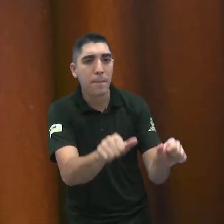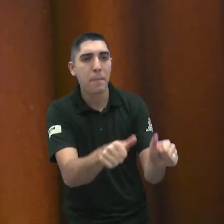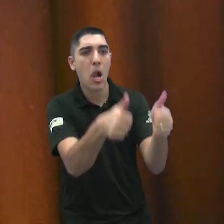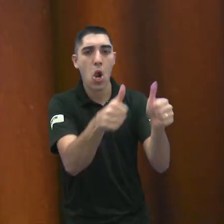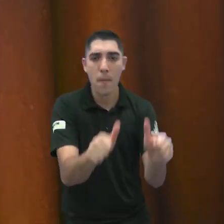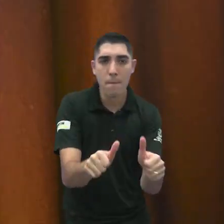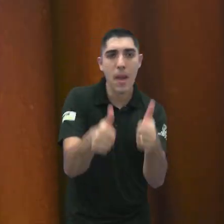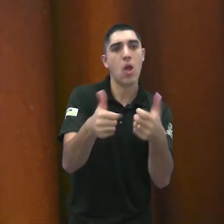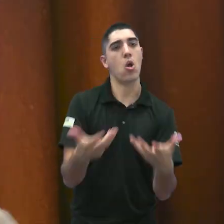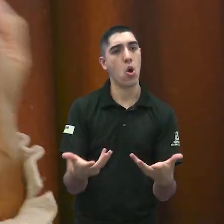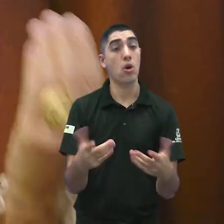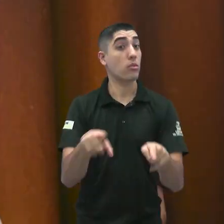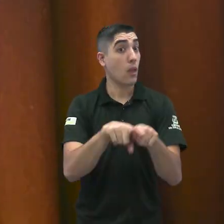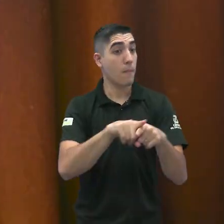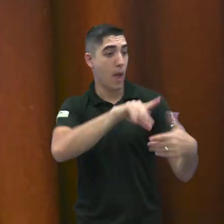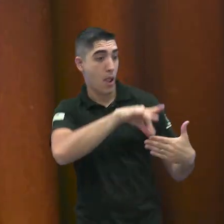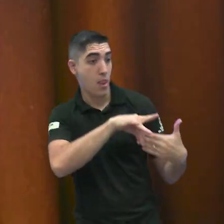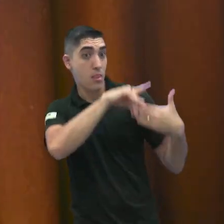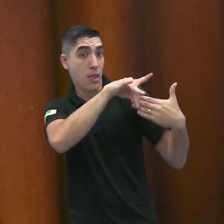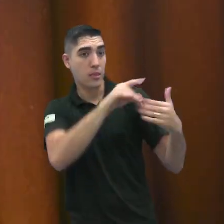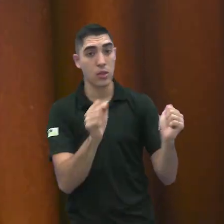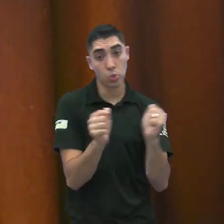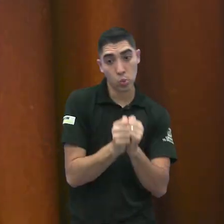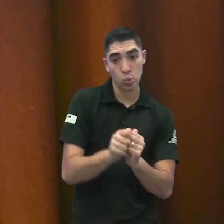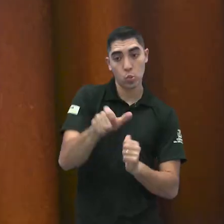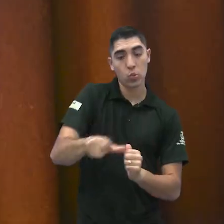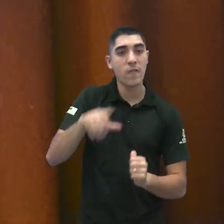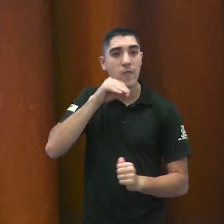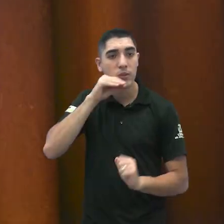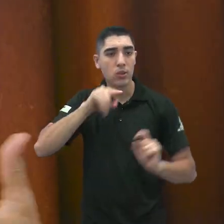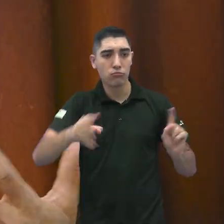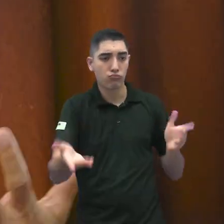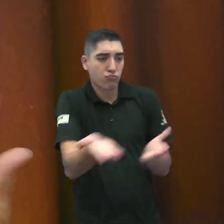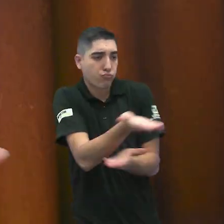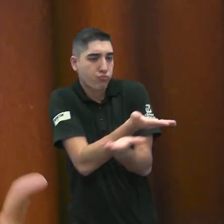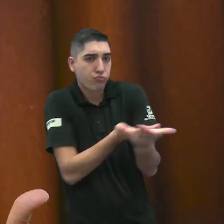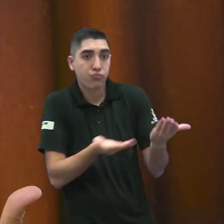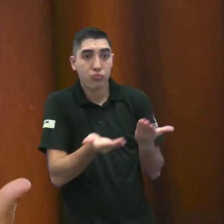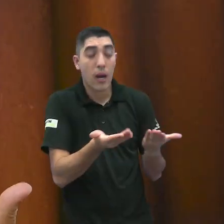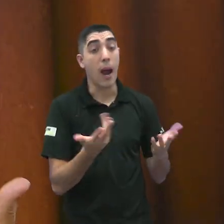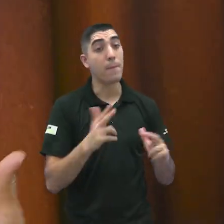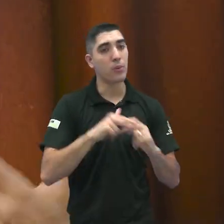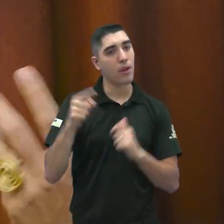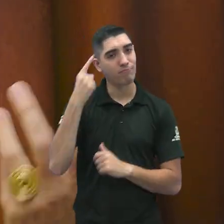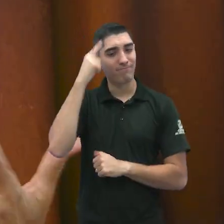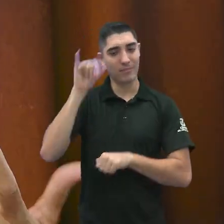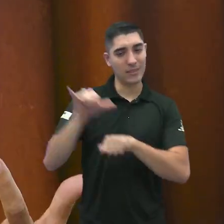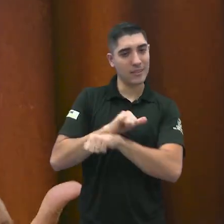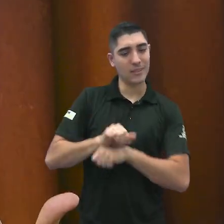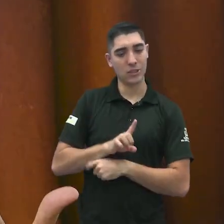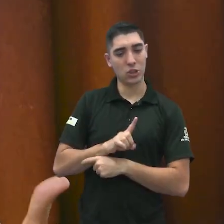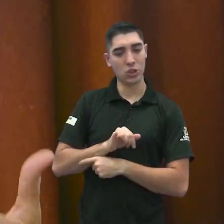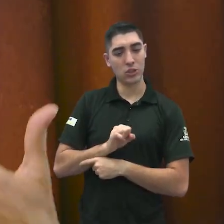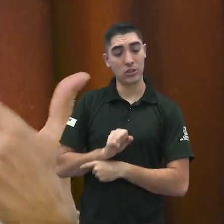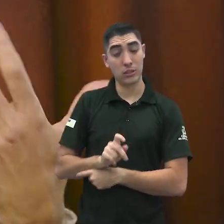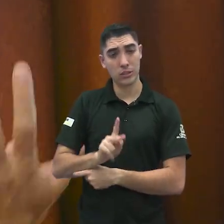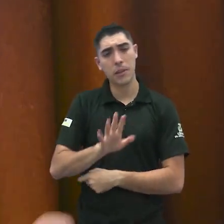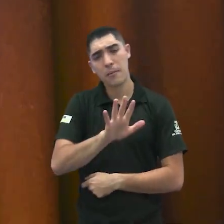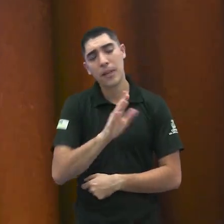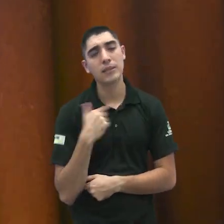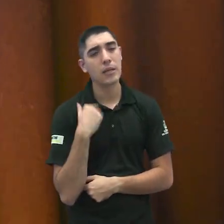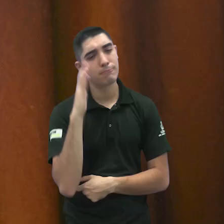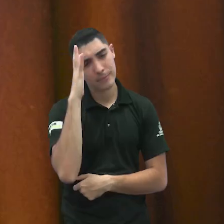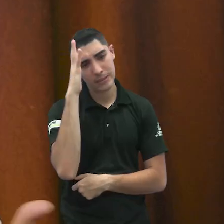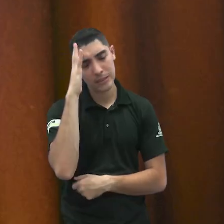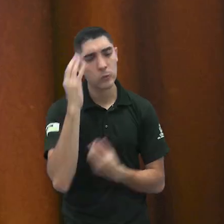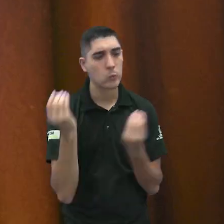relações interpessoais, na relação de liderança com os colaboradores. Então, o que eu posso usar para que eu consiga aqui entender